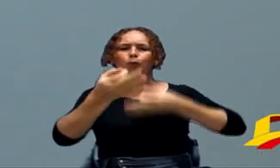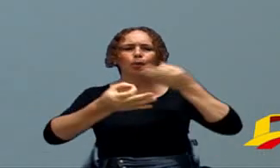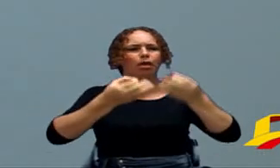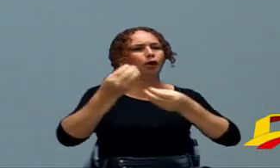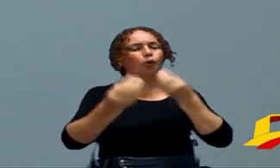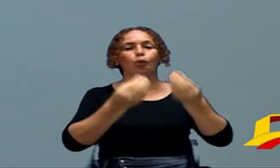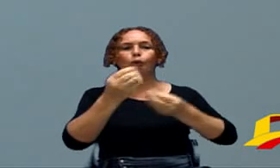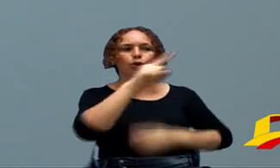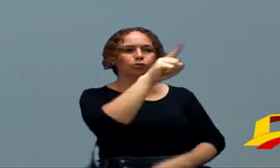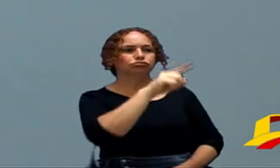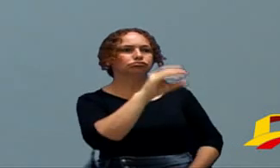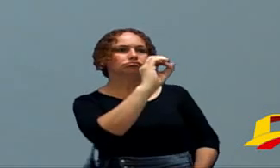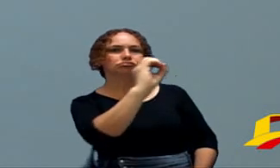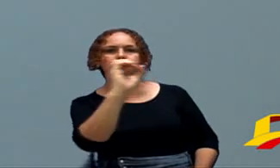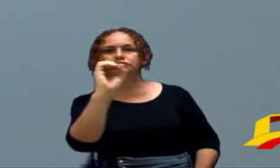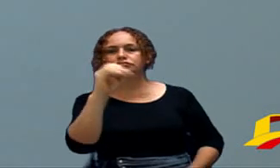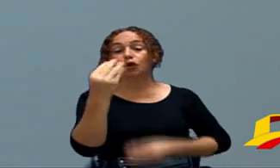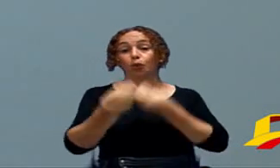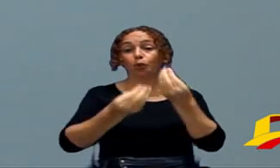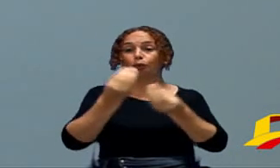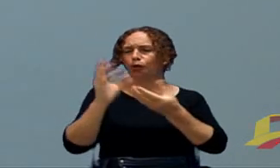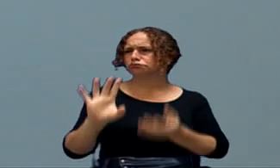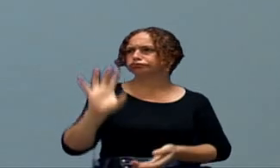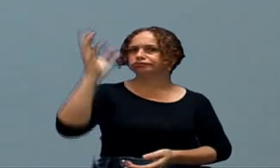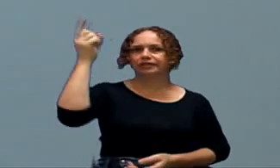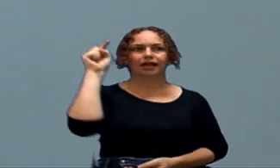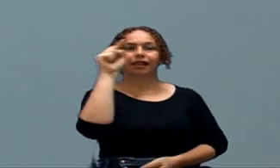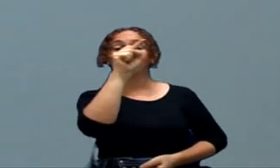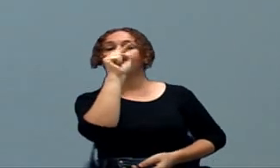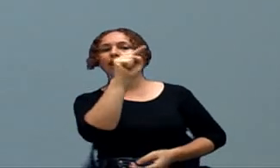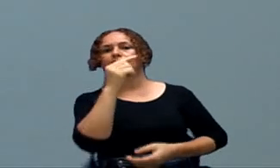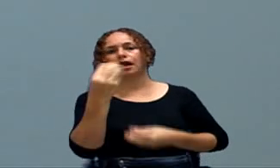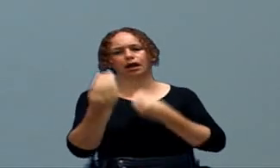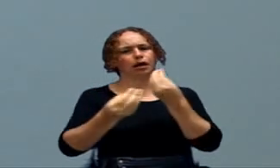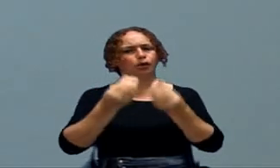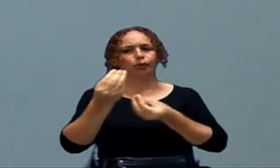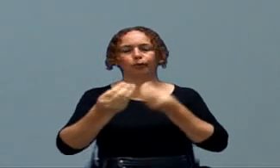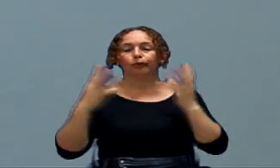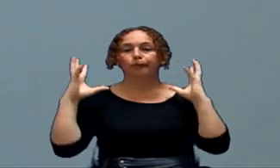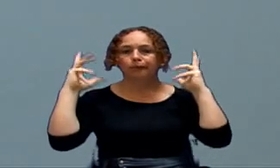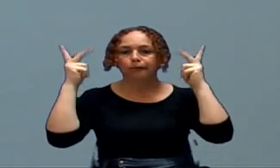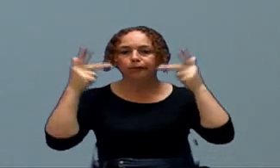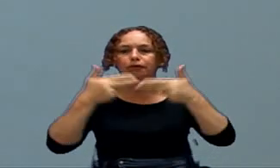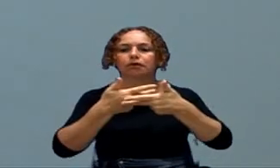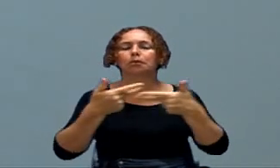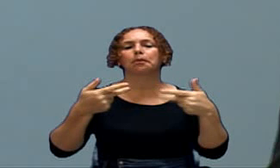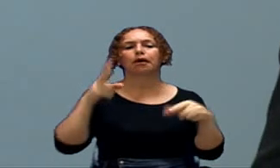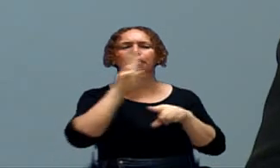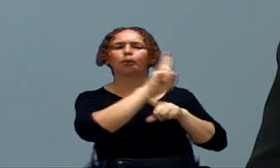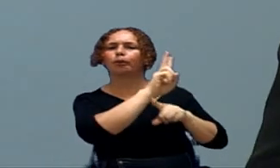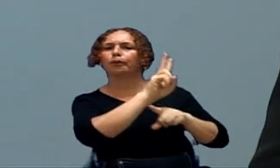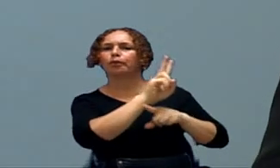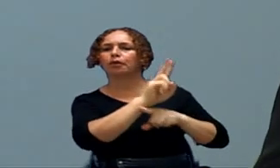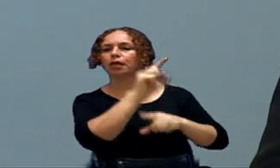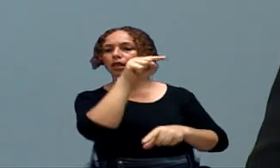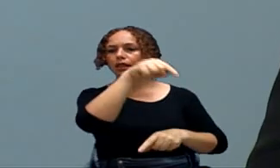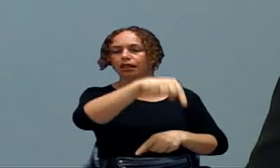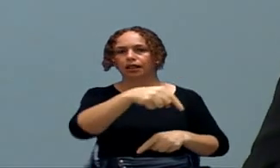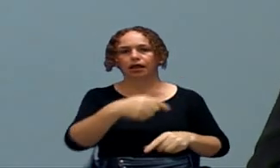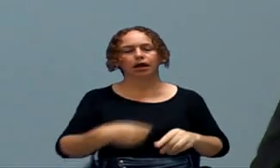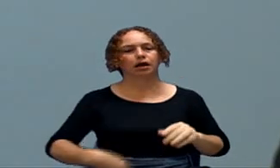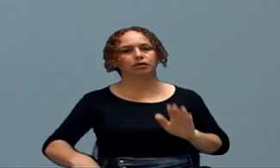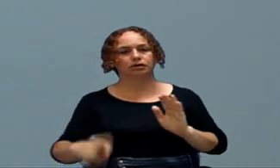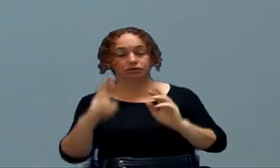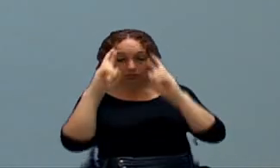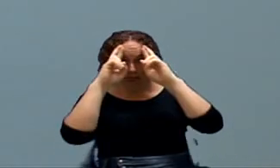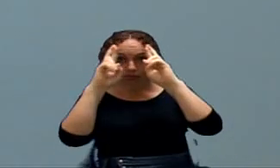que a questão dos animais estão sendo, né? A causa animal está sendo cuidada pela prefeitura. Eu